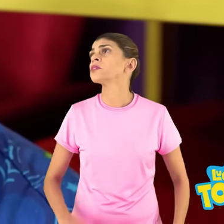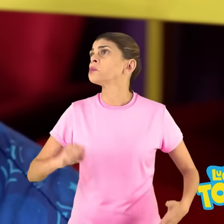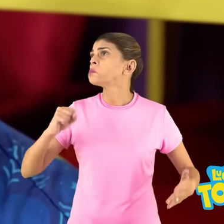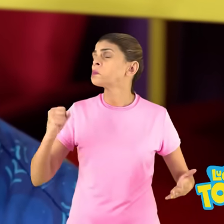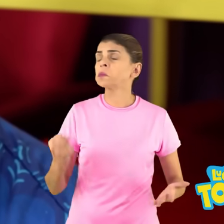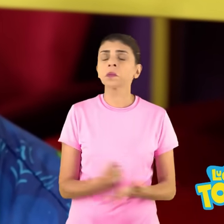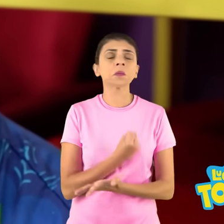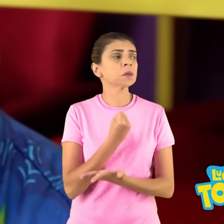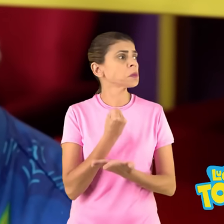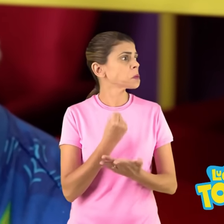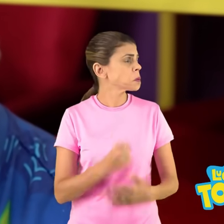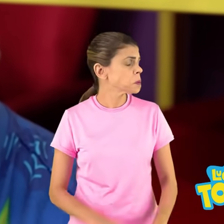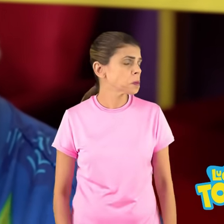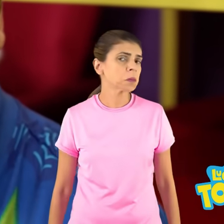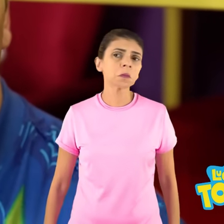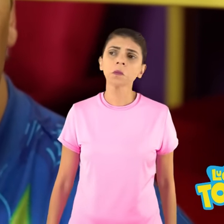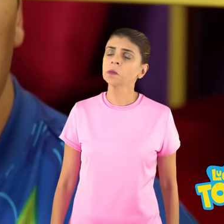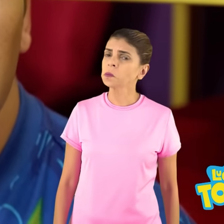Poxa.